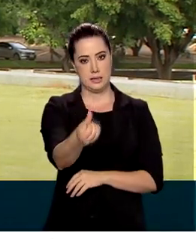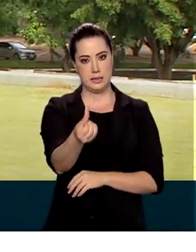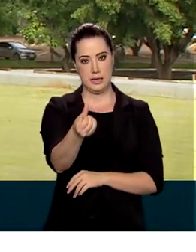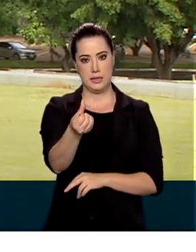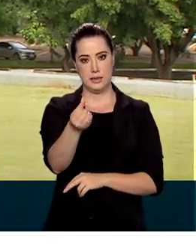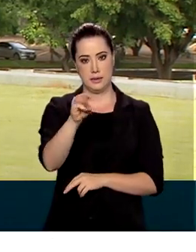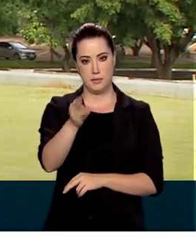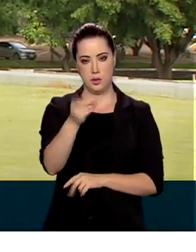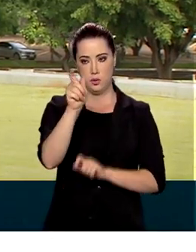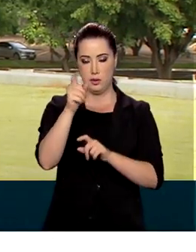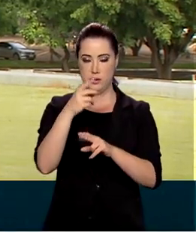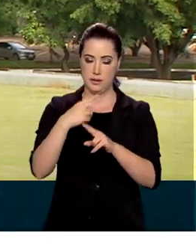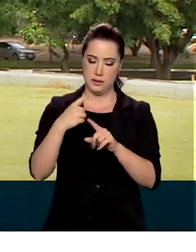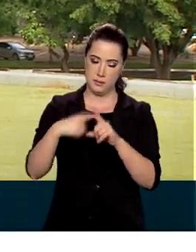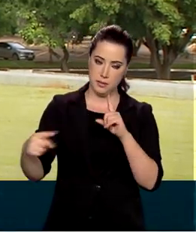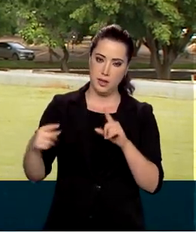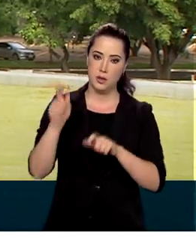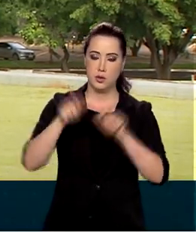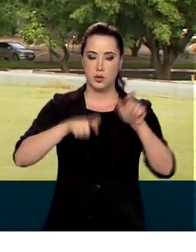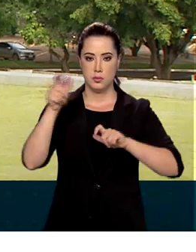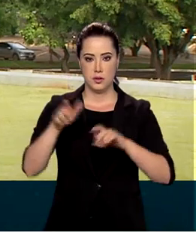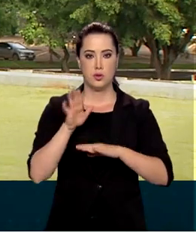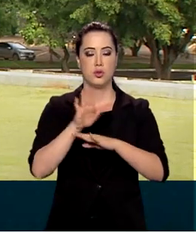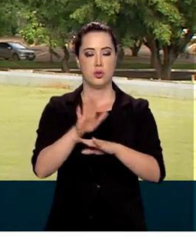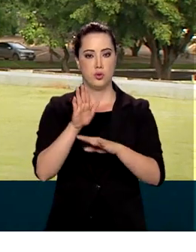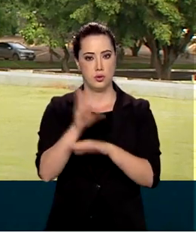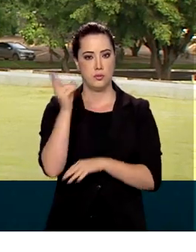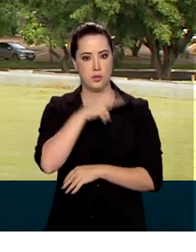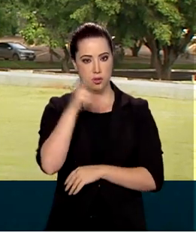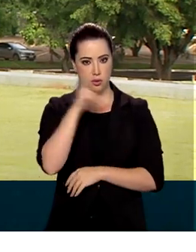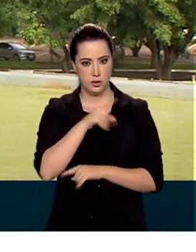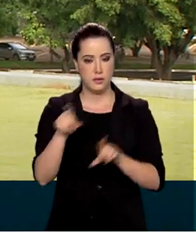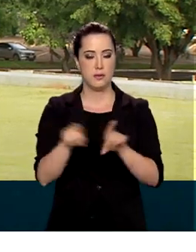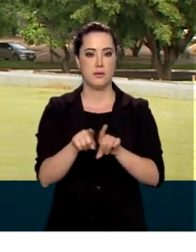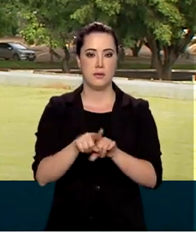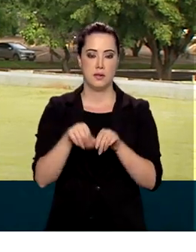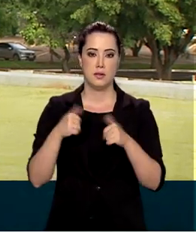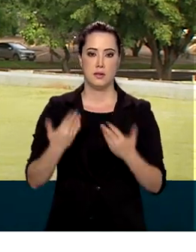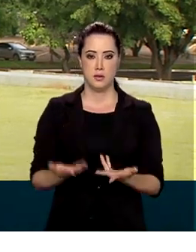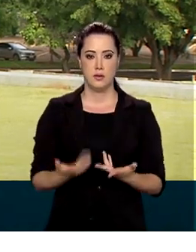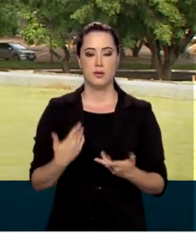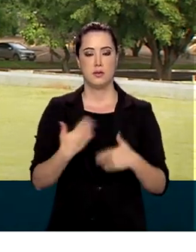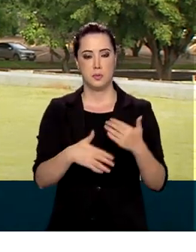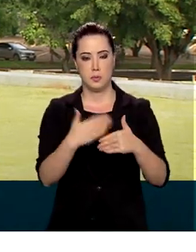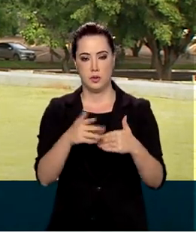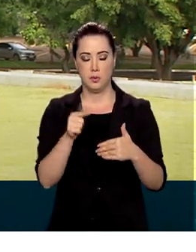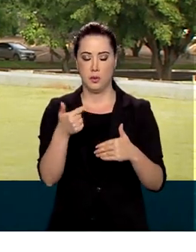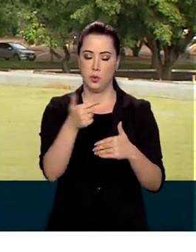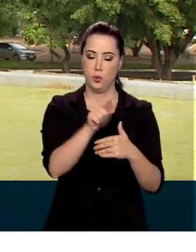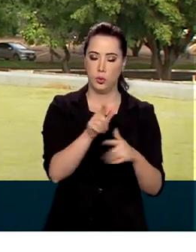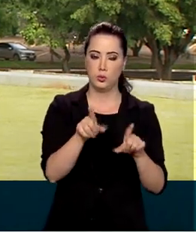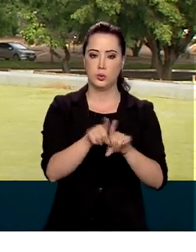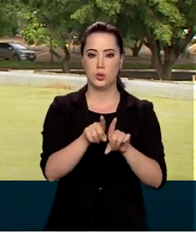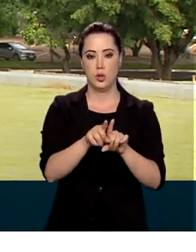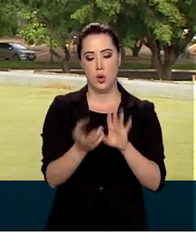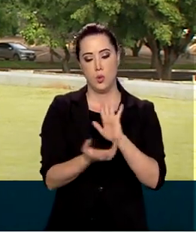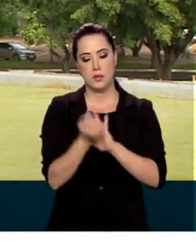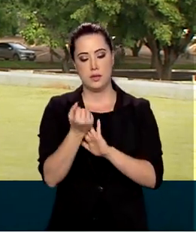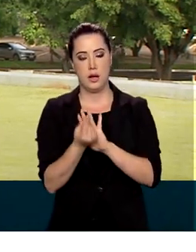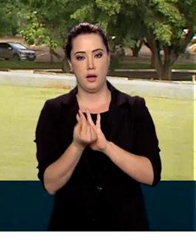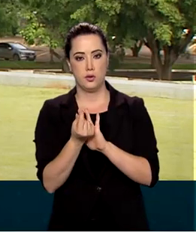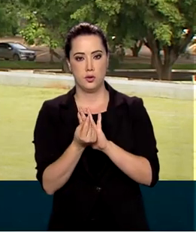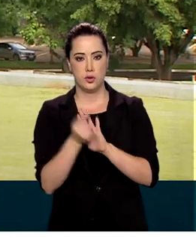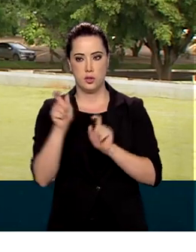seis milhões e meio de beneficiários do auxílio emergencial e também do auxílio emergencial extensão o saque em dinheiro